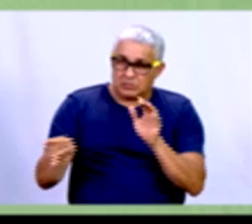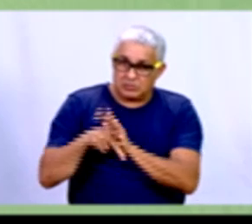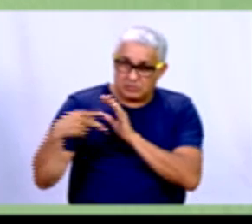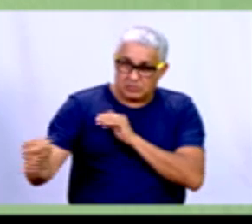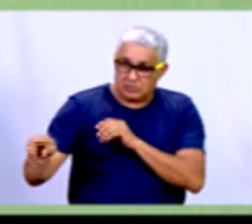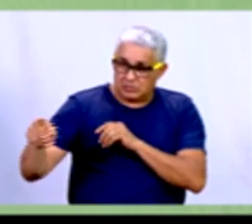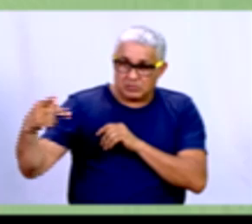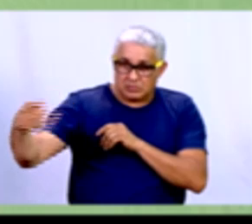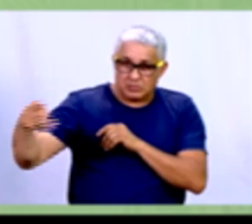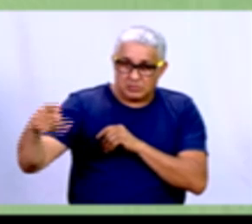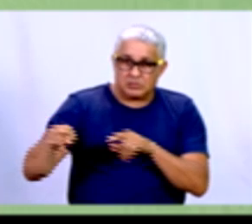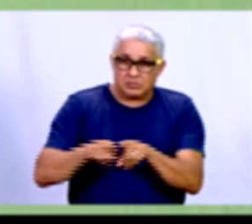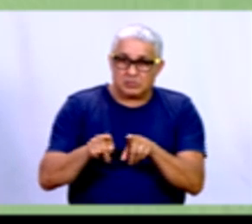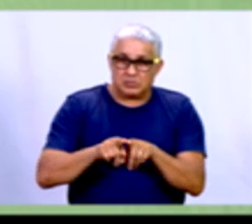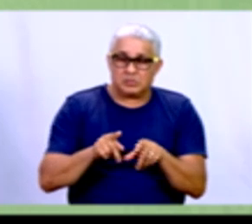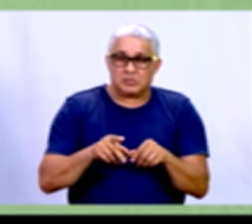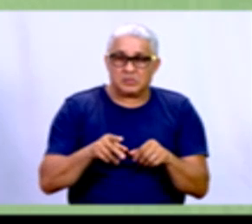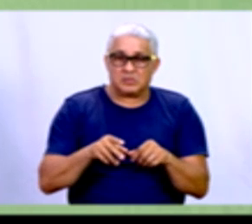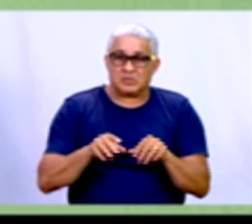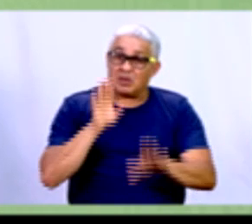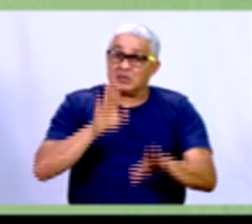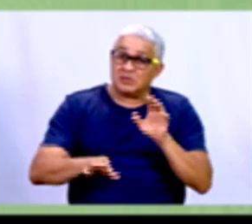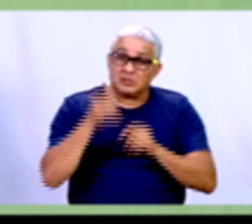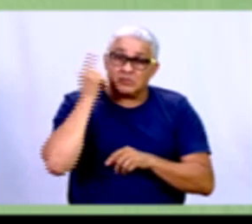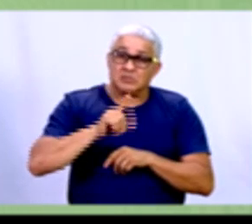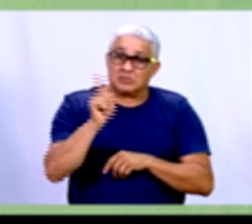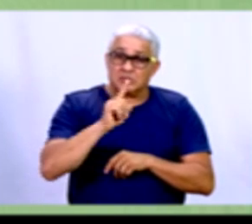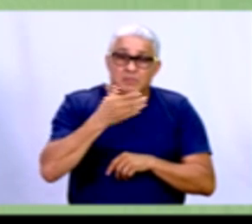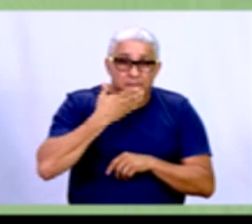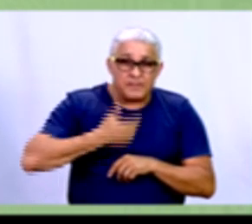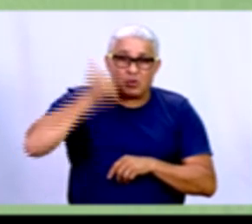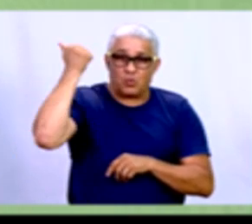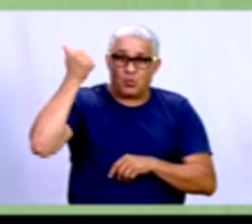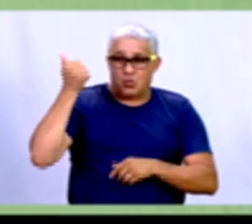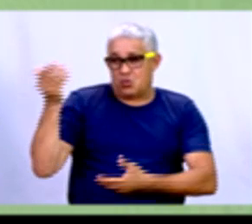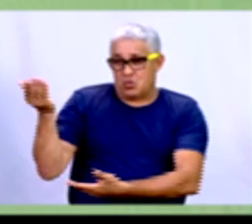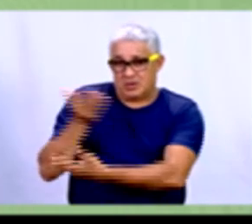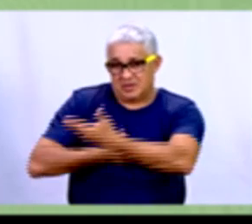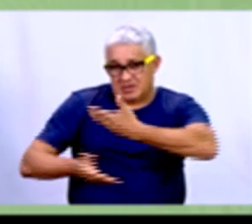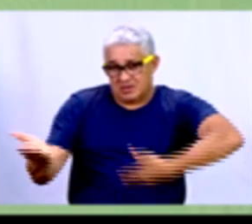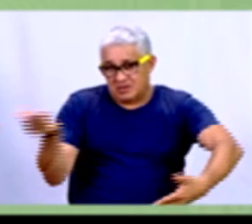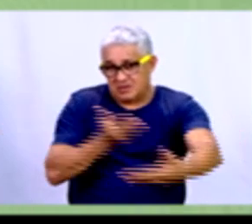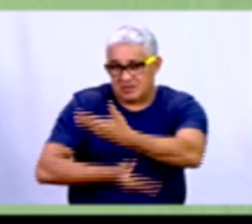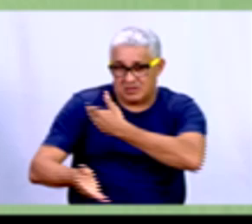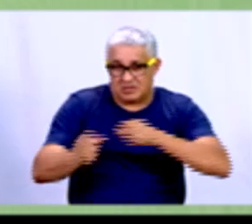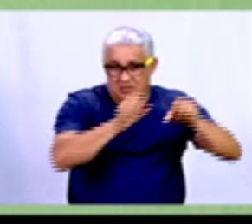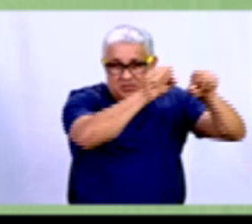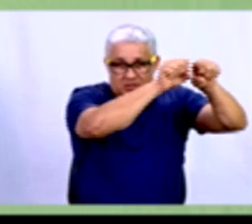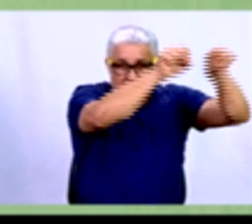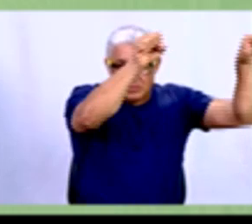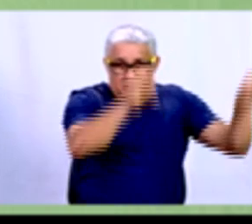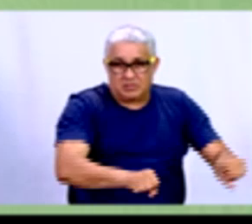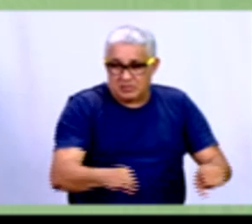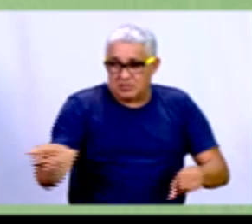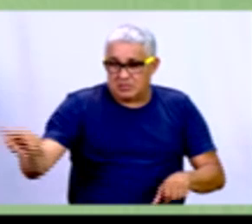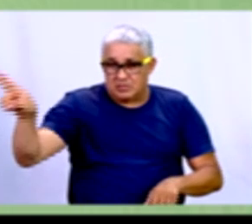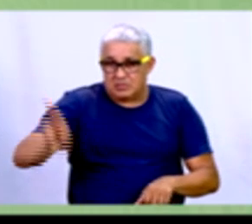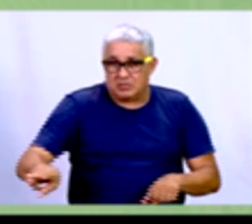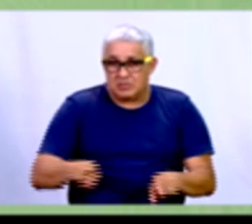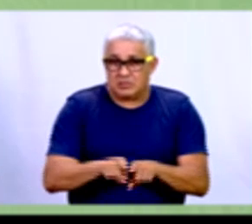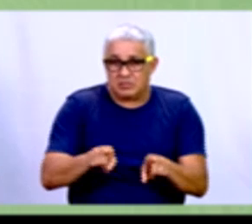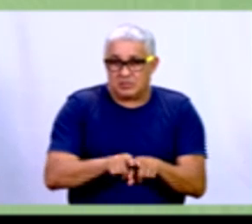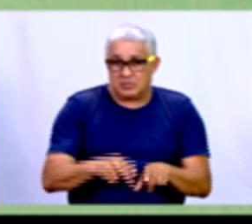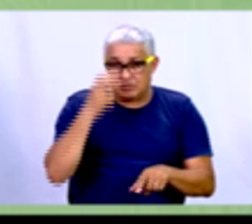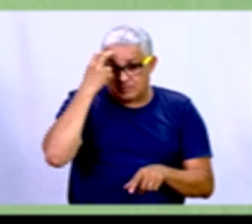sempre a gente vai conseguir melhorar essa intuitividade entre o sistema e o usuário. O uso